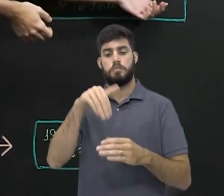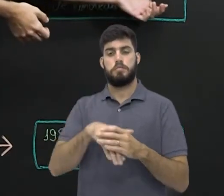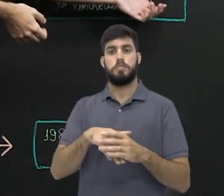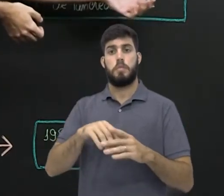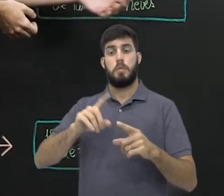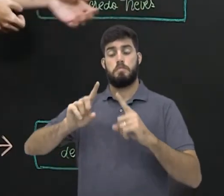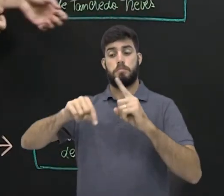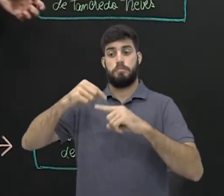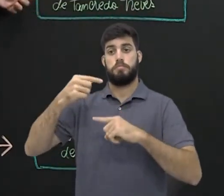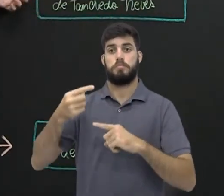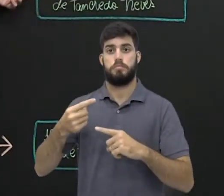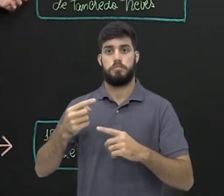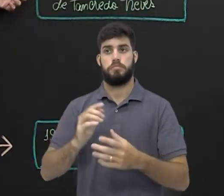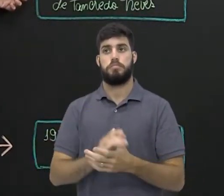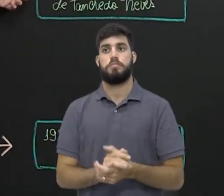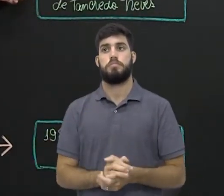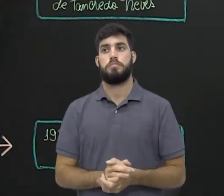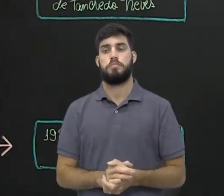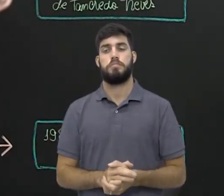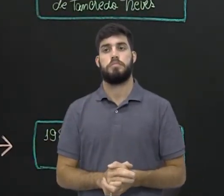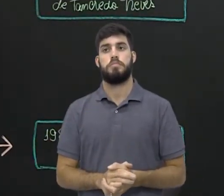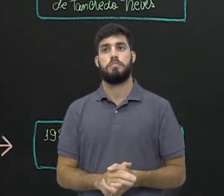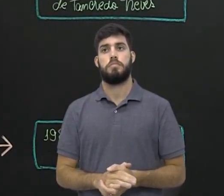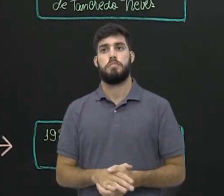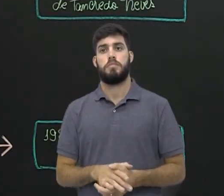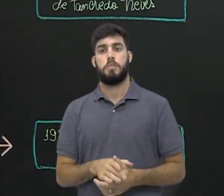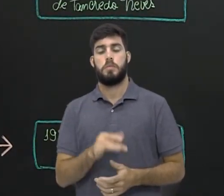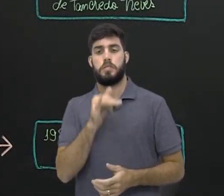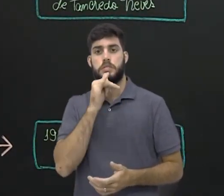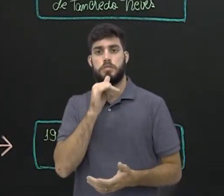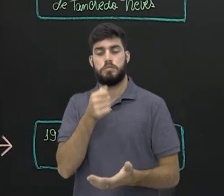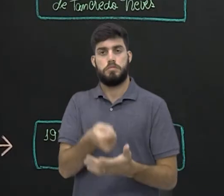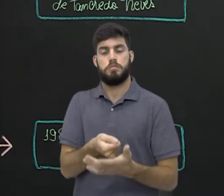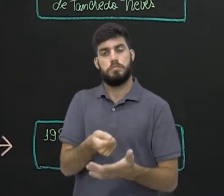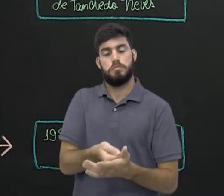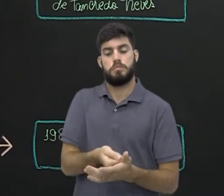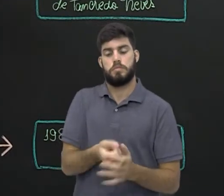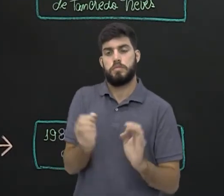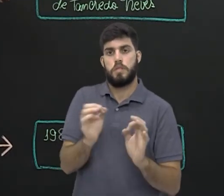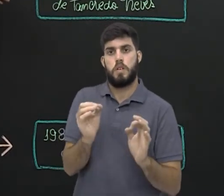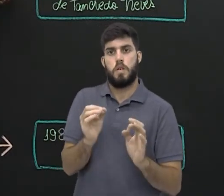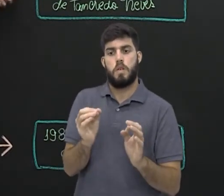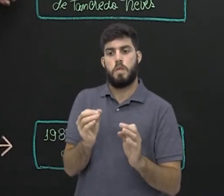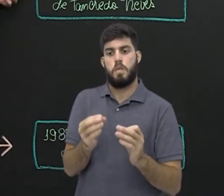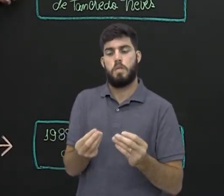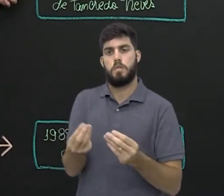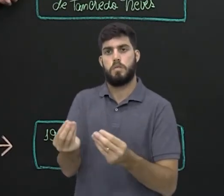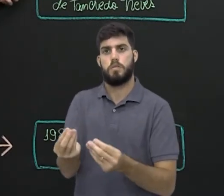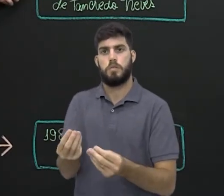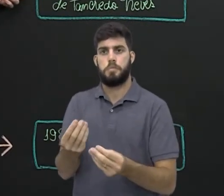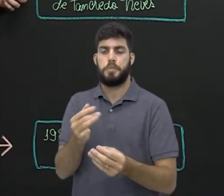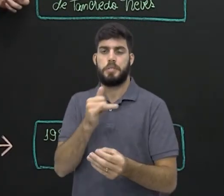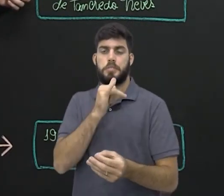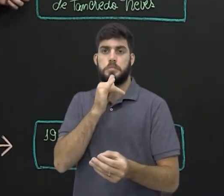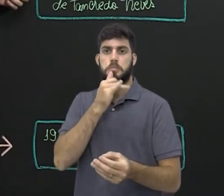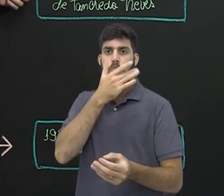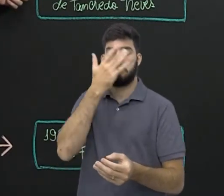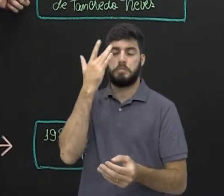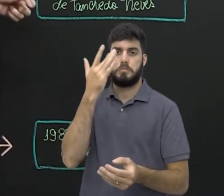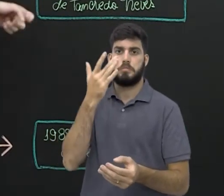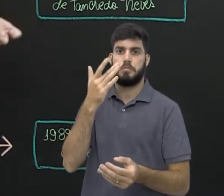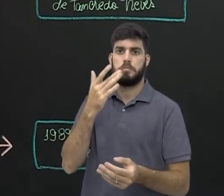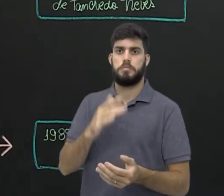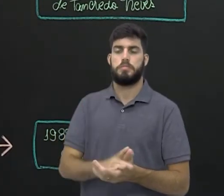eleição indireta. A ditadura não colocou mais um candidato militar na próxima eleição, no próximo pleito,